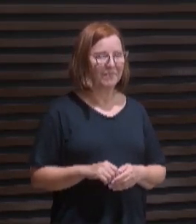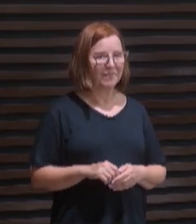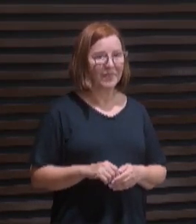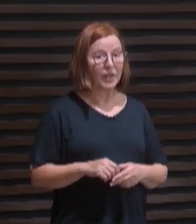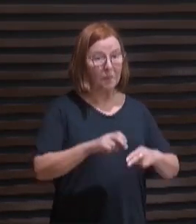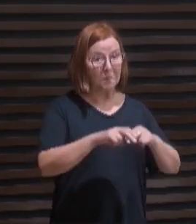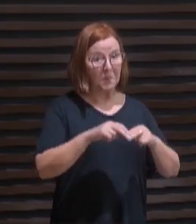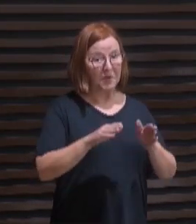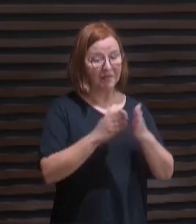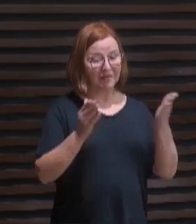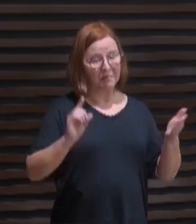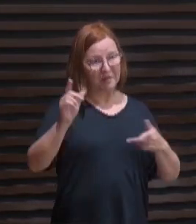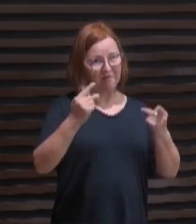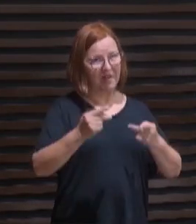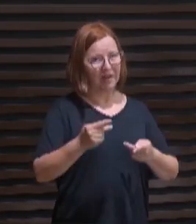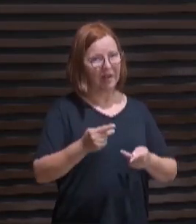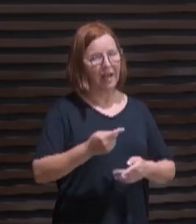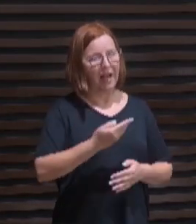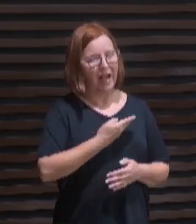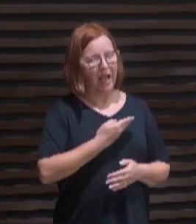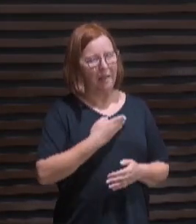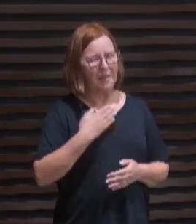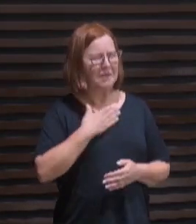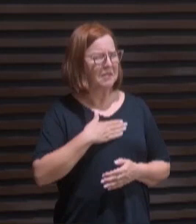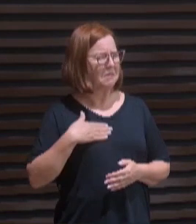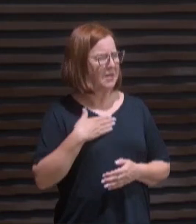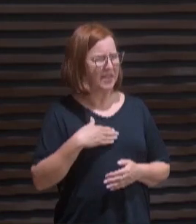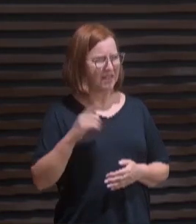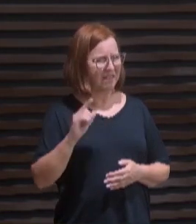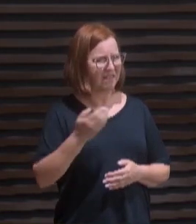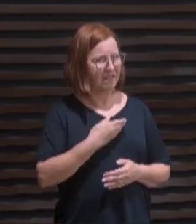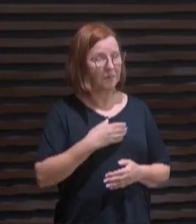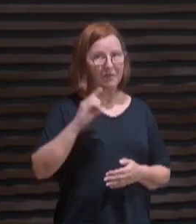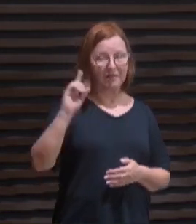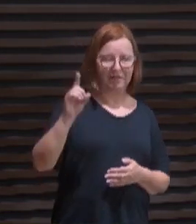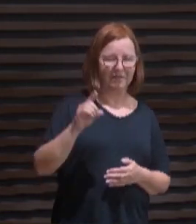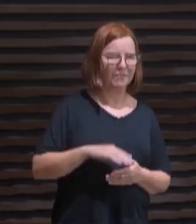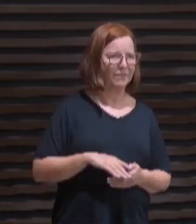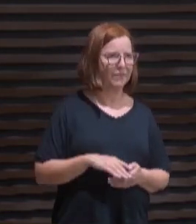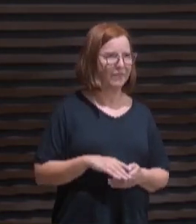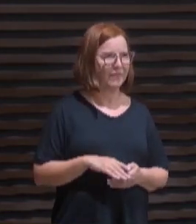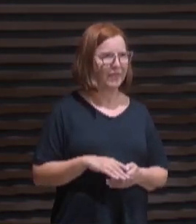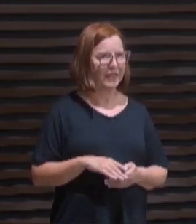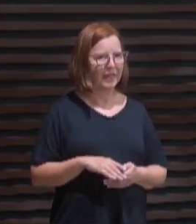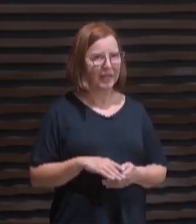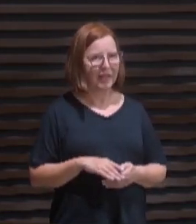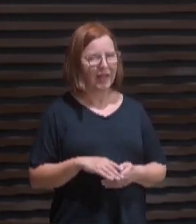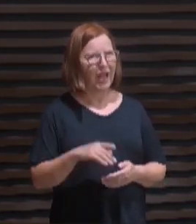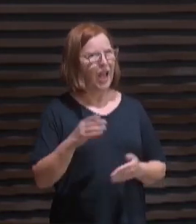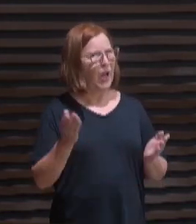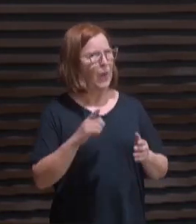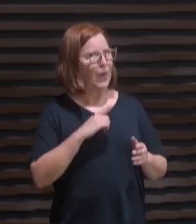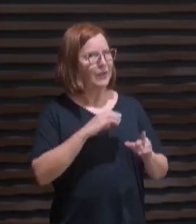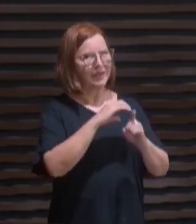vai chegando, vai tomando. Agora nós vamos para o churrasco. O churrasco é mais importante do que a